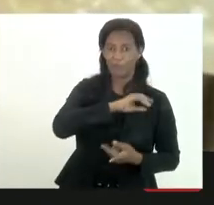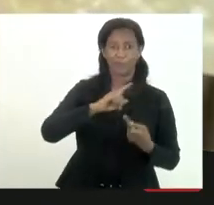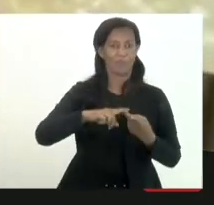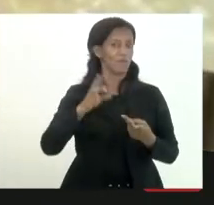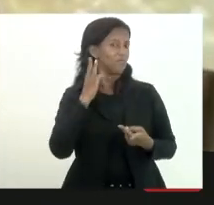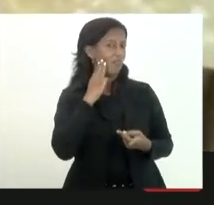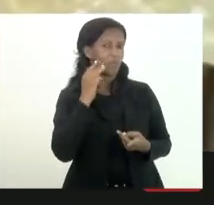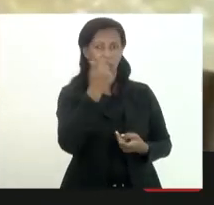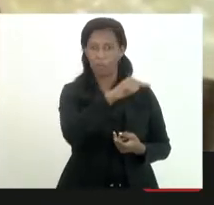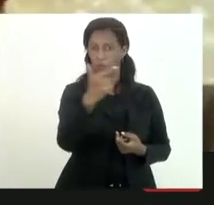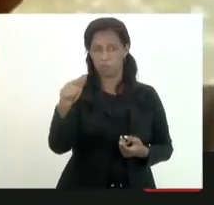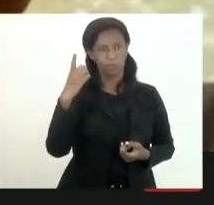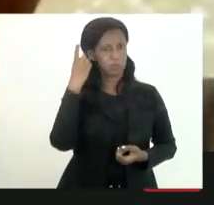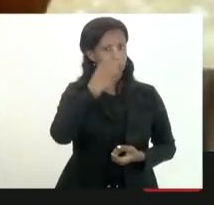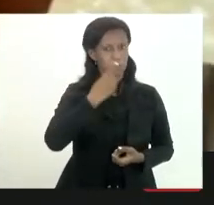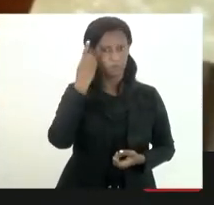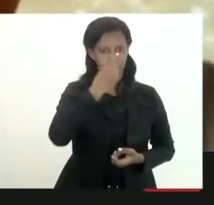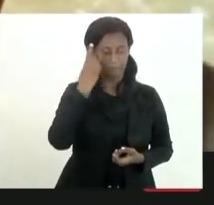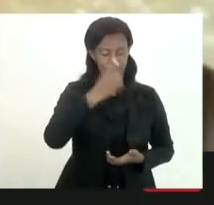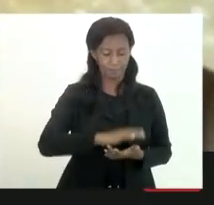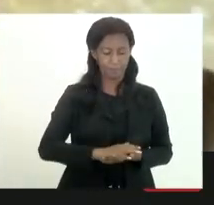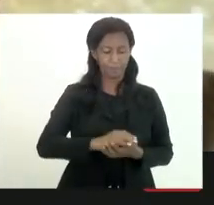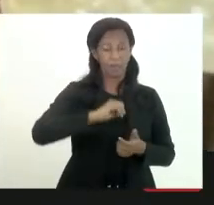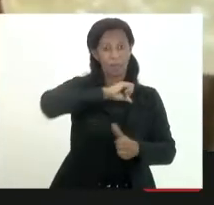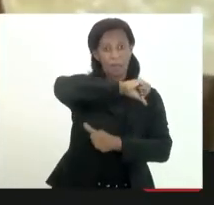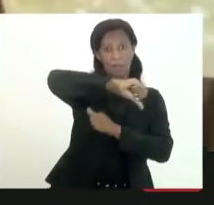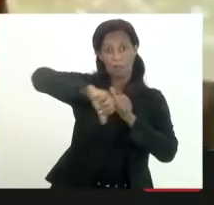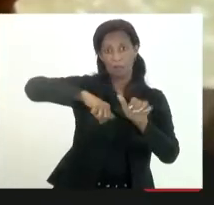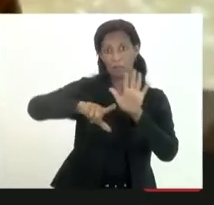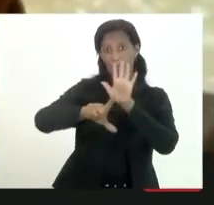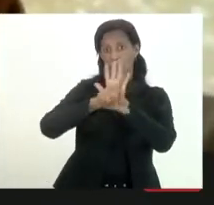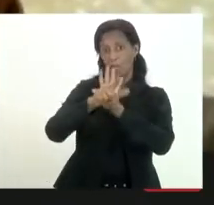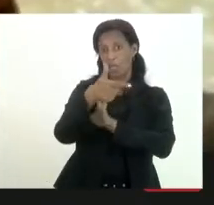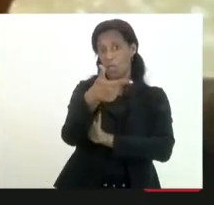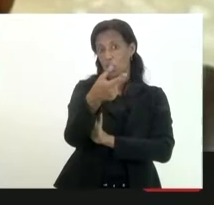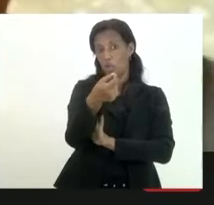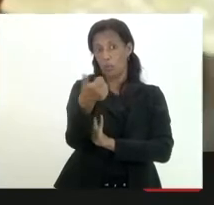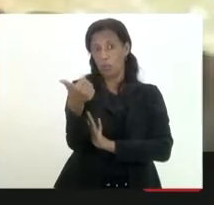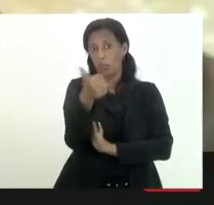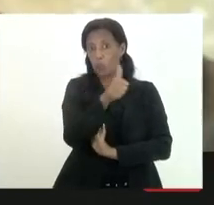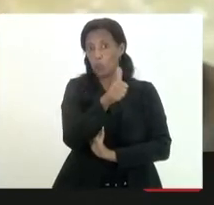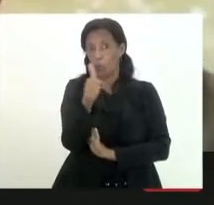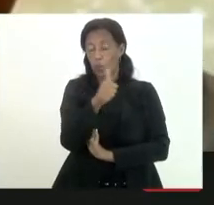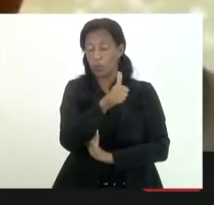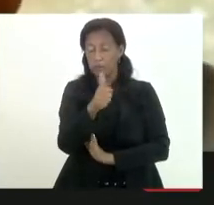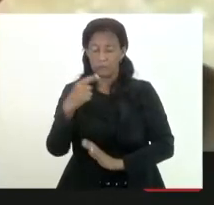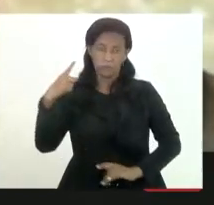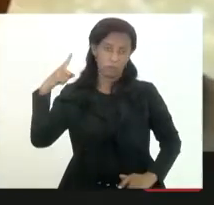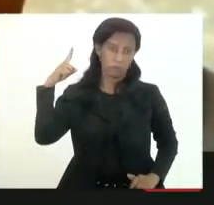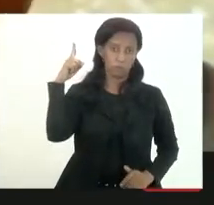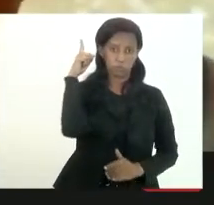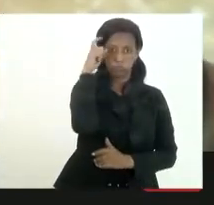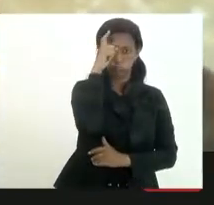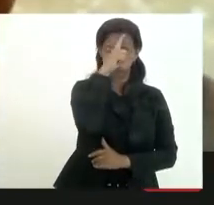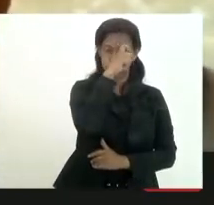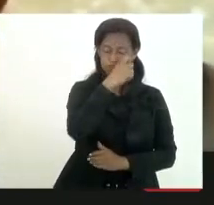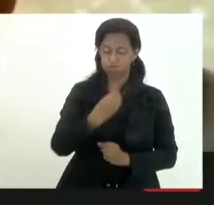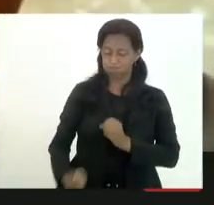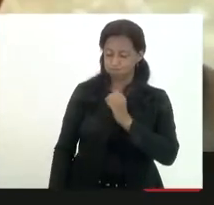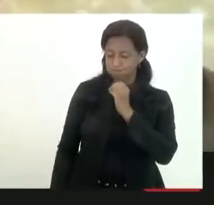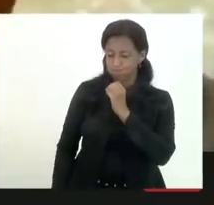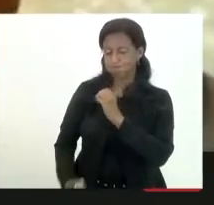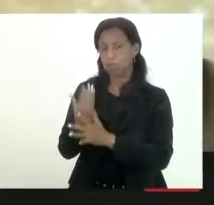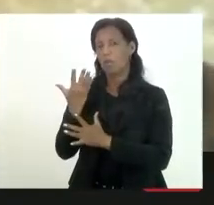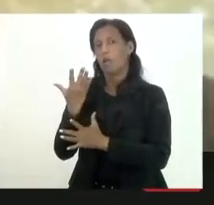2014. Ele virou lei em 2011 e o sufoco para ser implantada